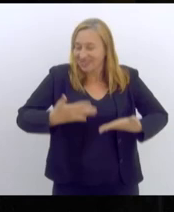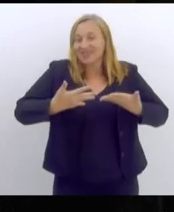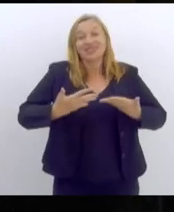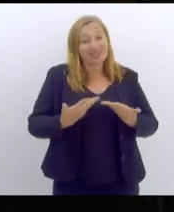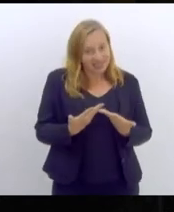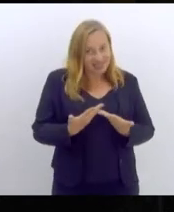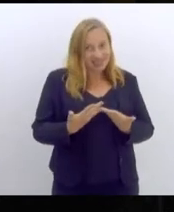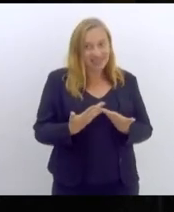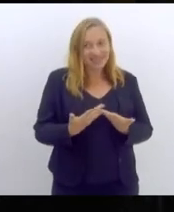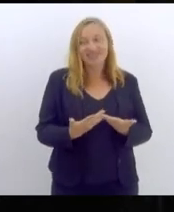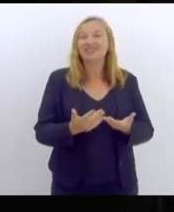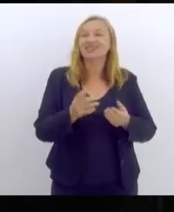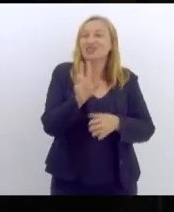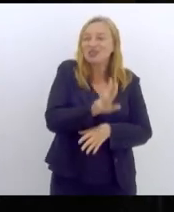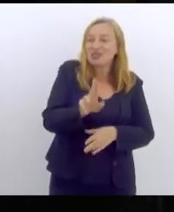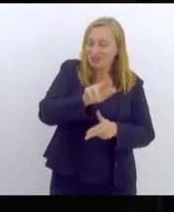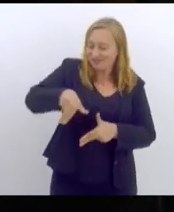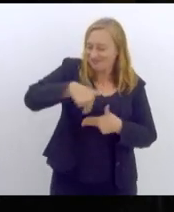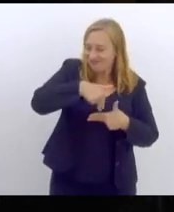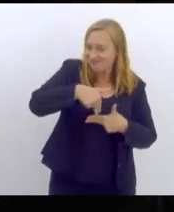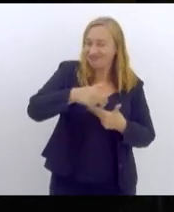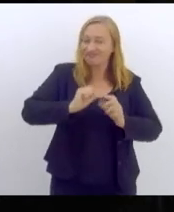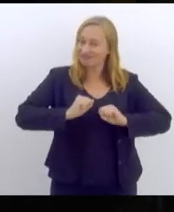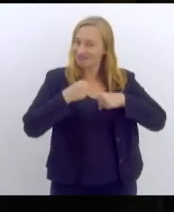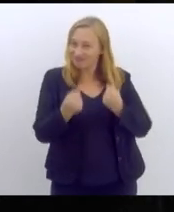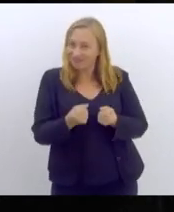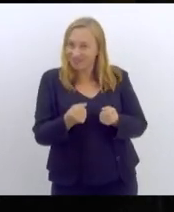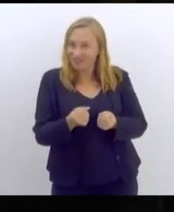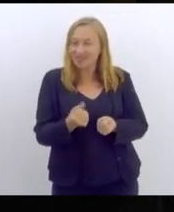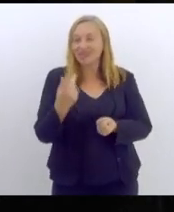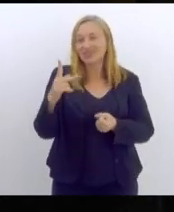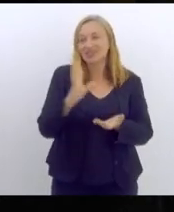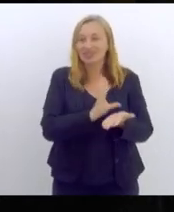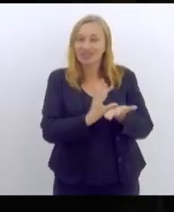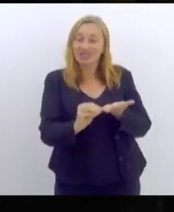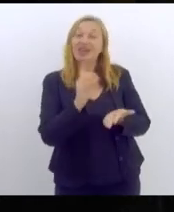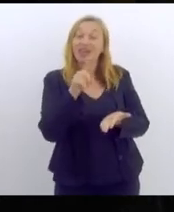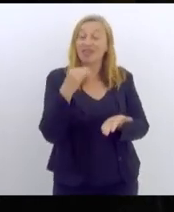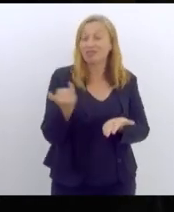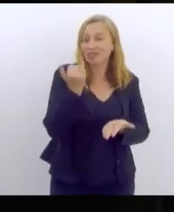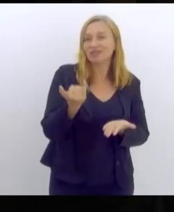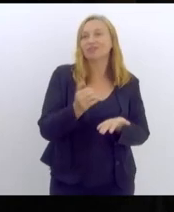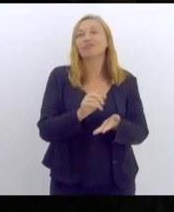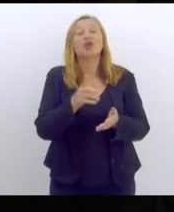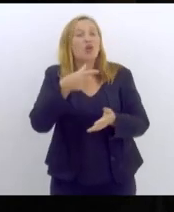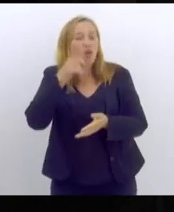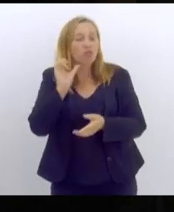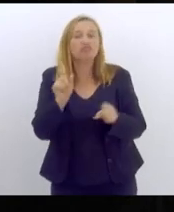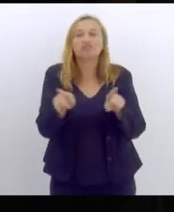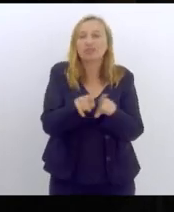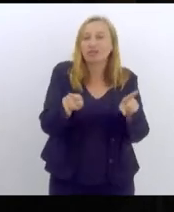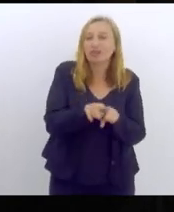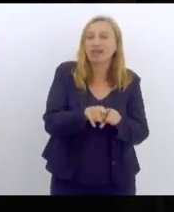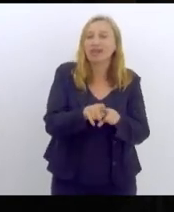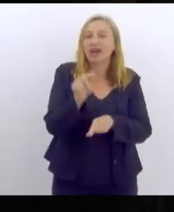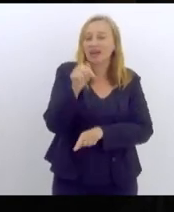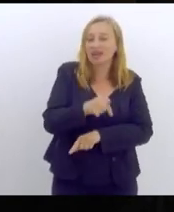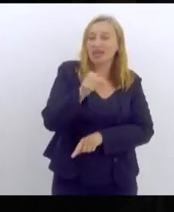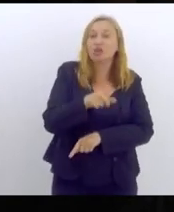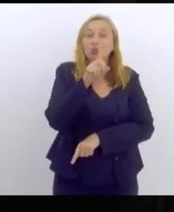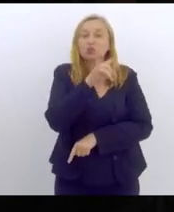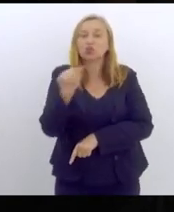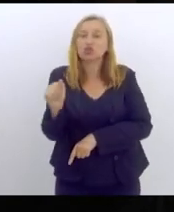incentivados, né, em fazer uso da tribuna na defesa das suas pautas importantes. E ontem também nós tivemos aqui um